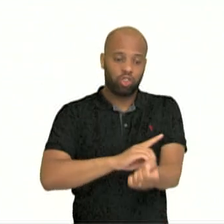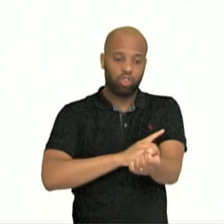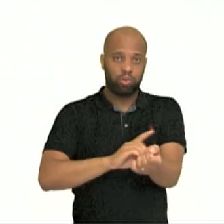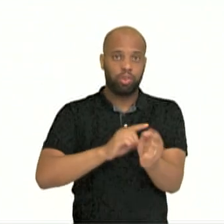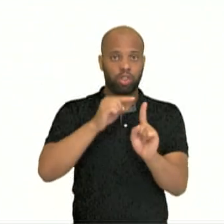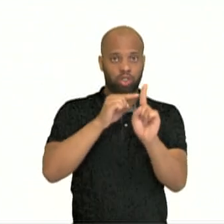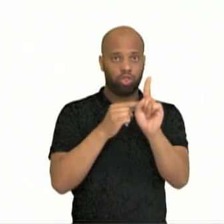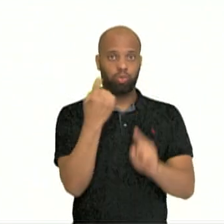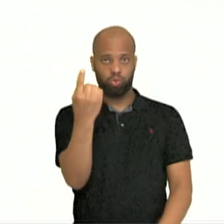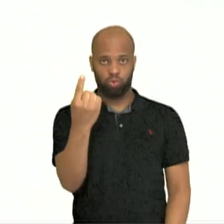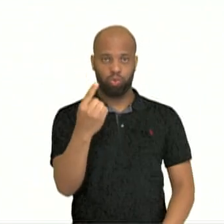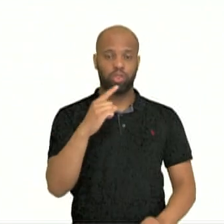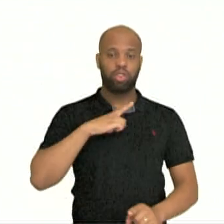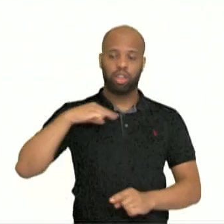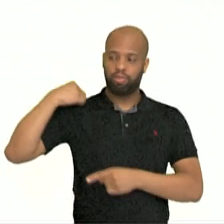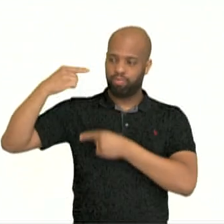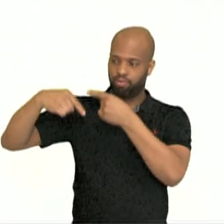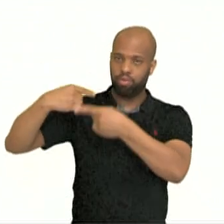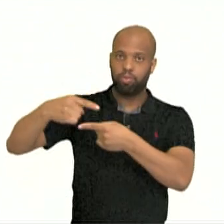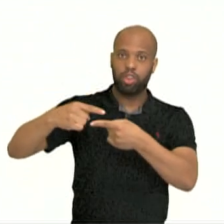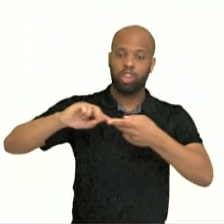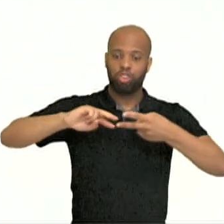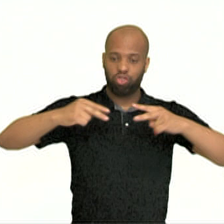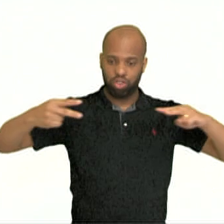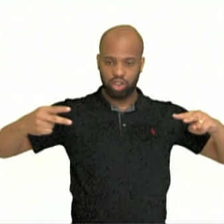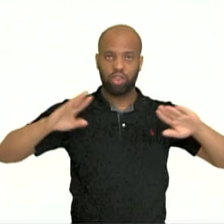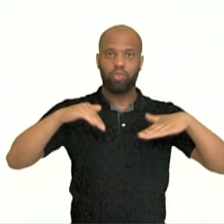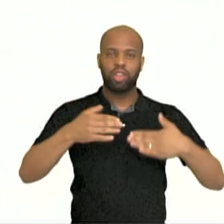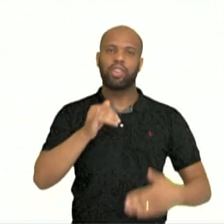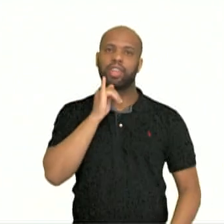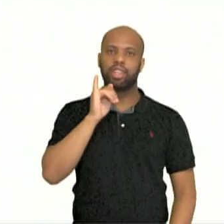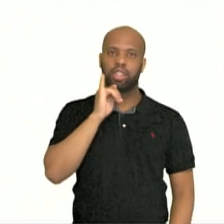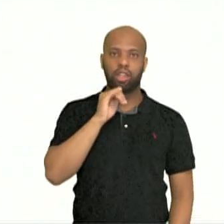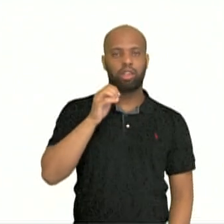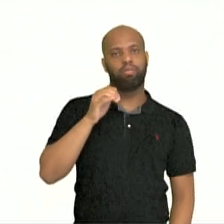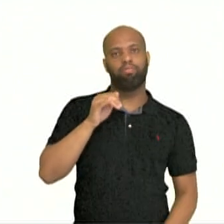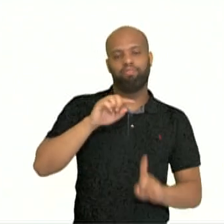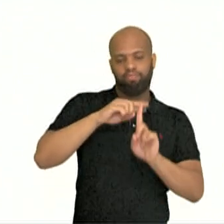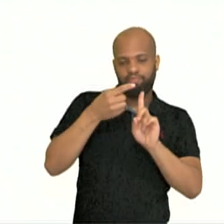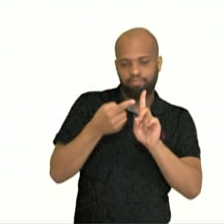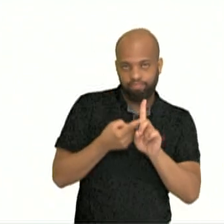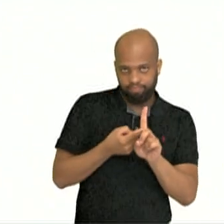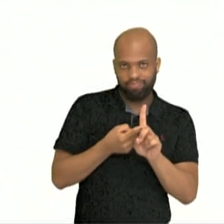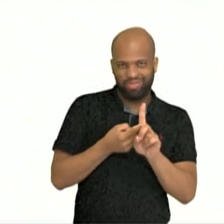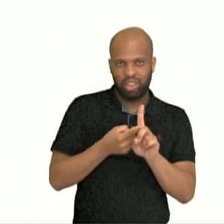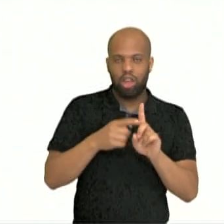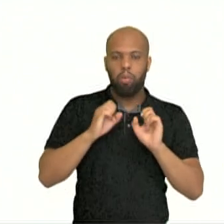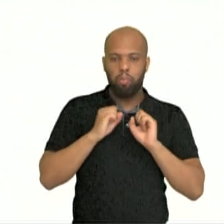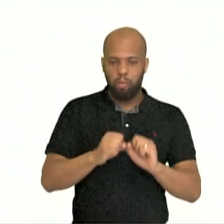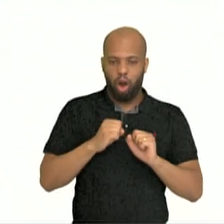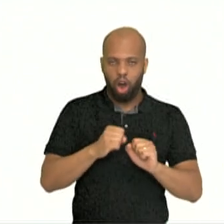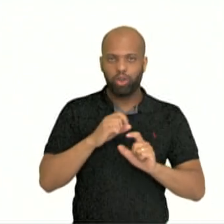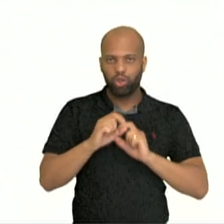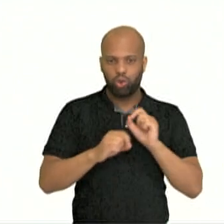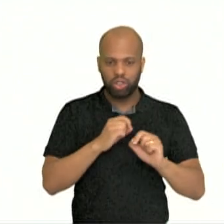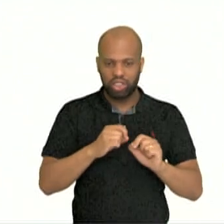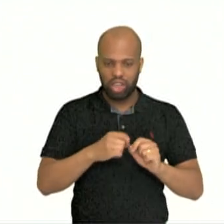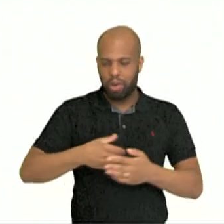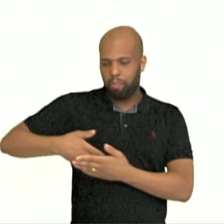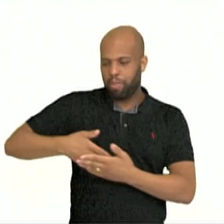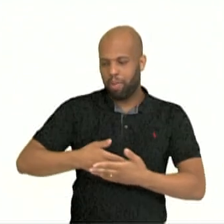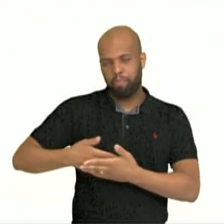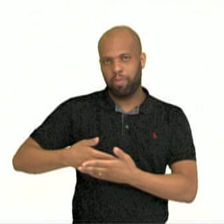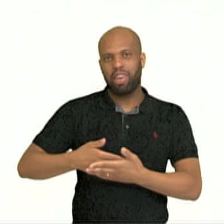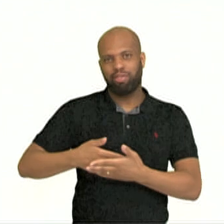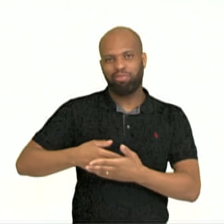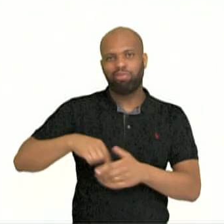uma propensão genética. Assim, uma gestante pode ou não passar diabetes para a criança. Ou seja, a